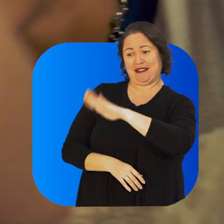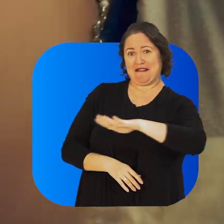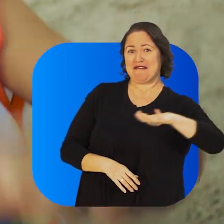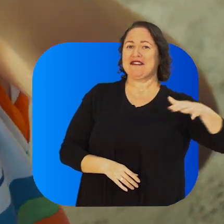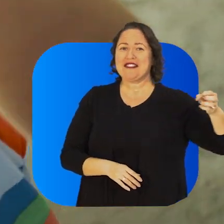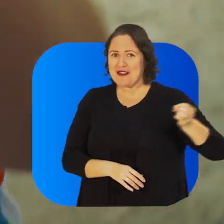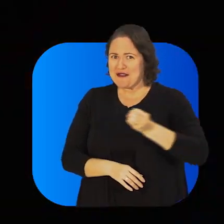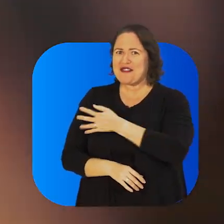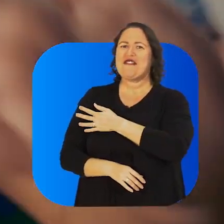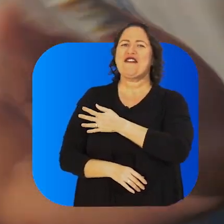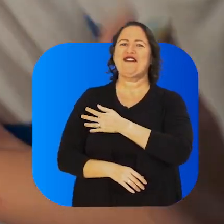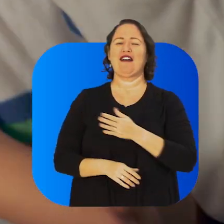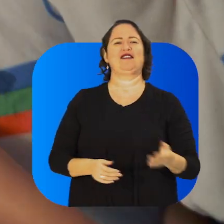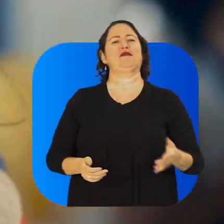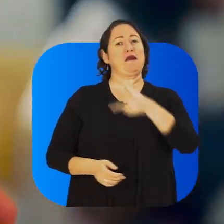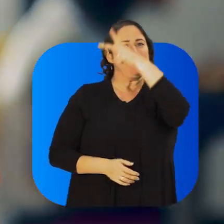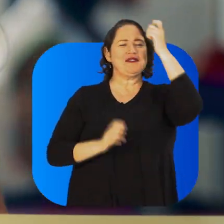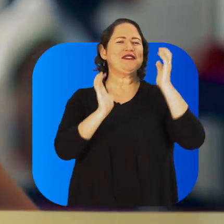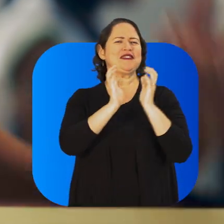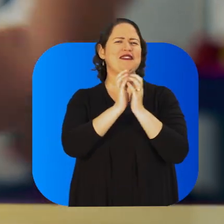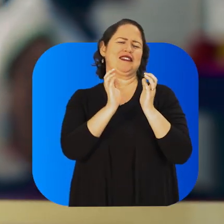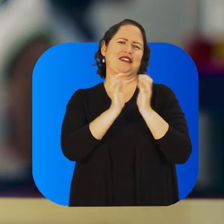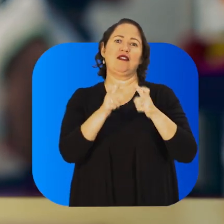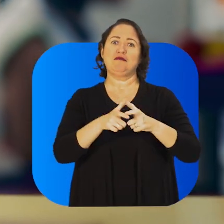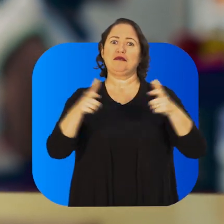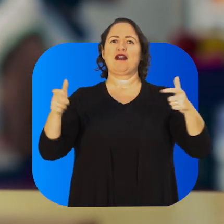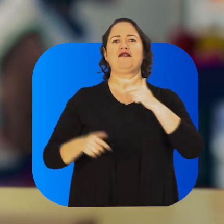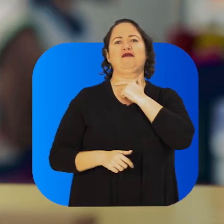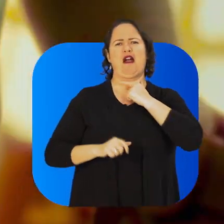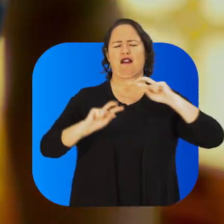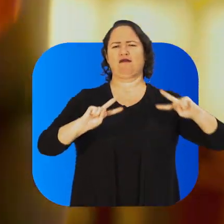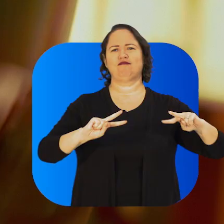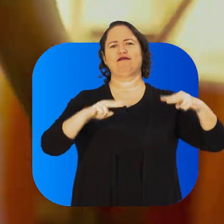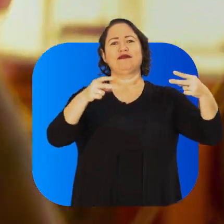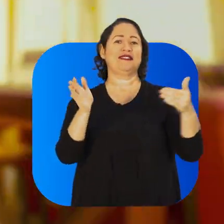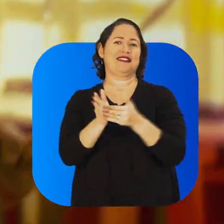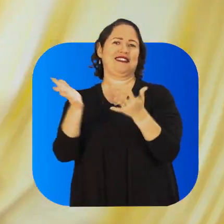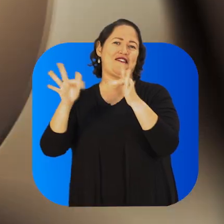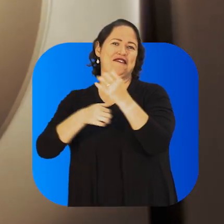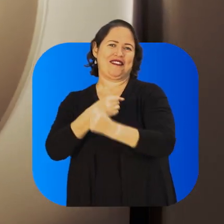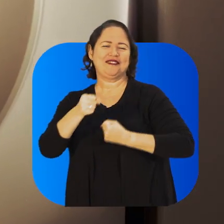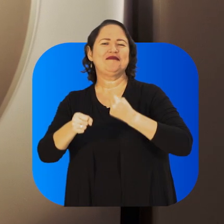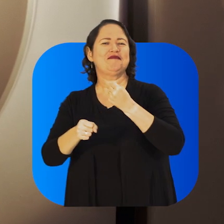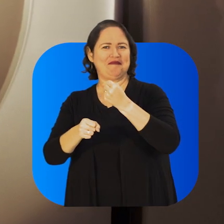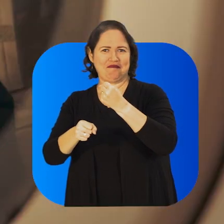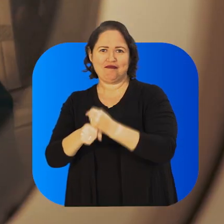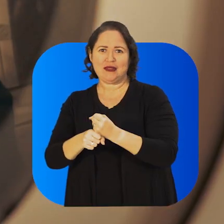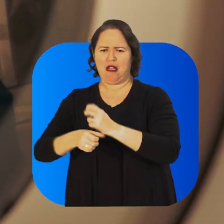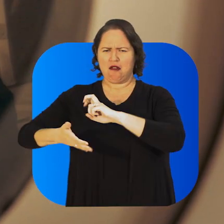ganhar mais amiguinhos. Até o fim do ano, a Prefeitura do Recife vai aumentar ainda mais esse número.